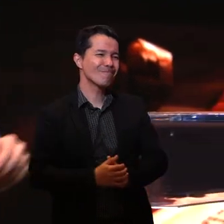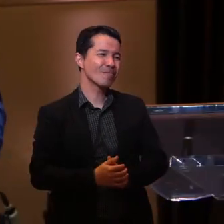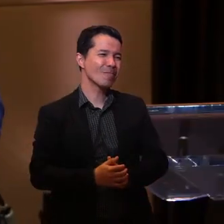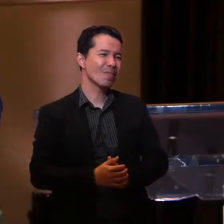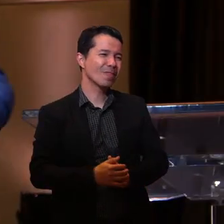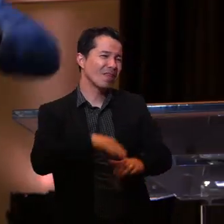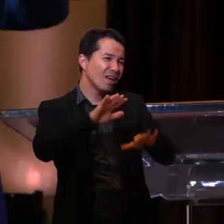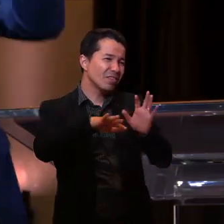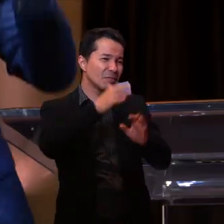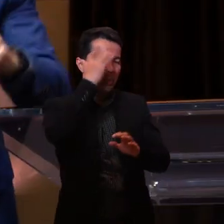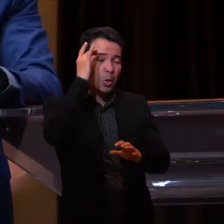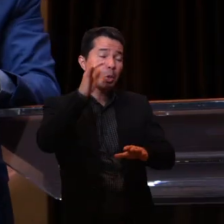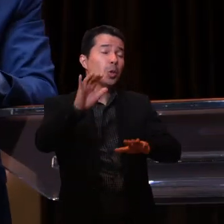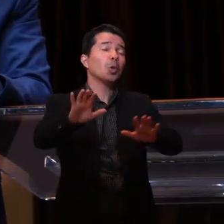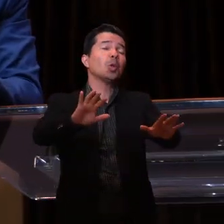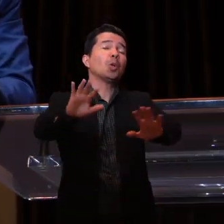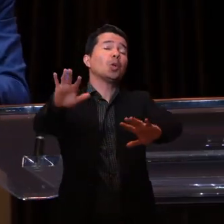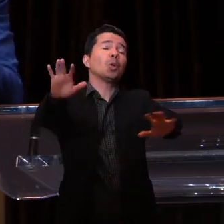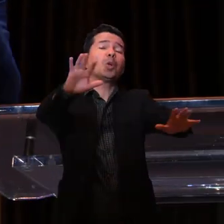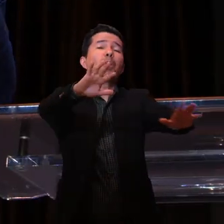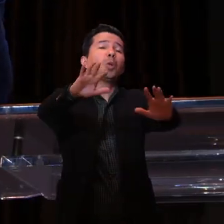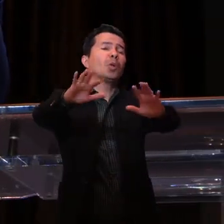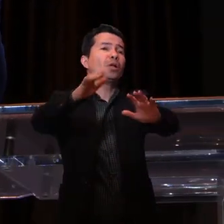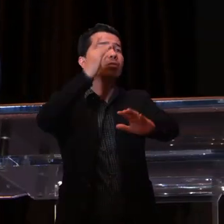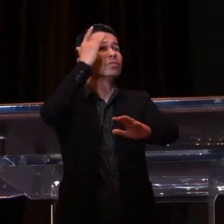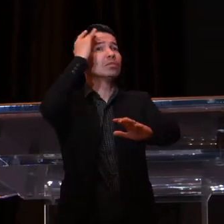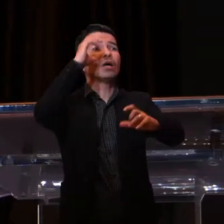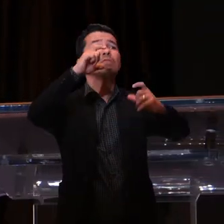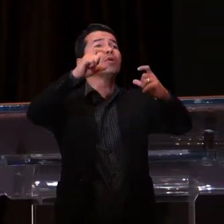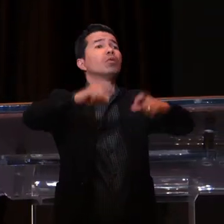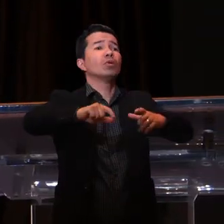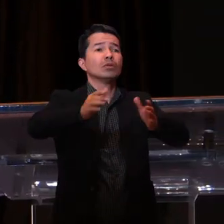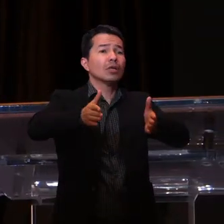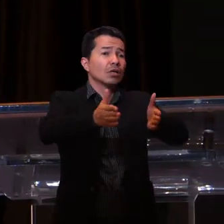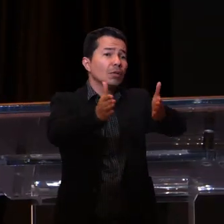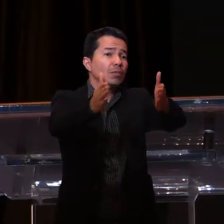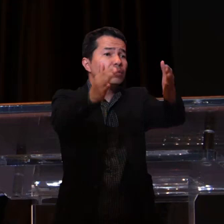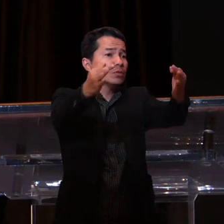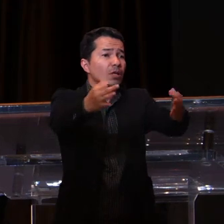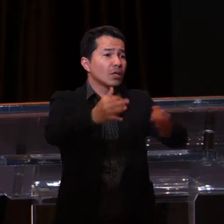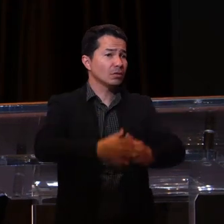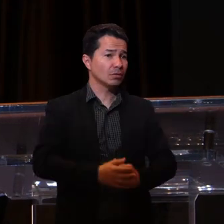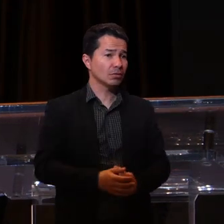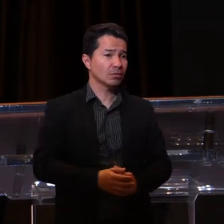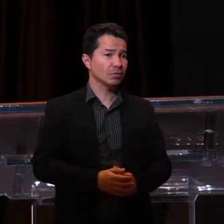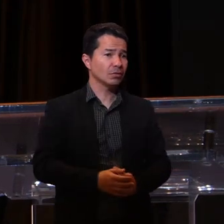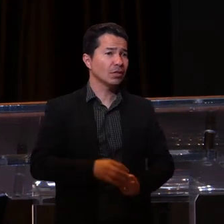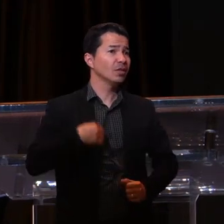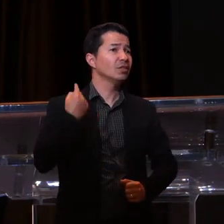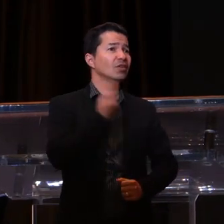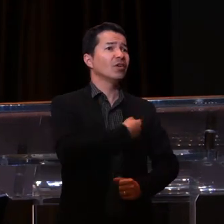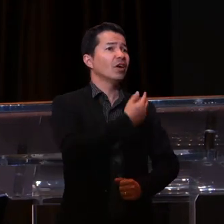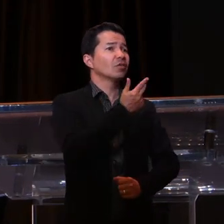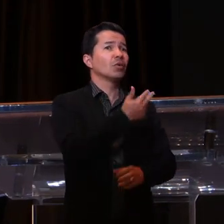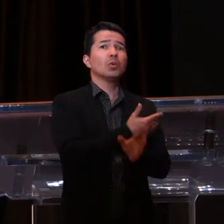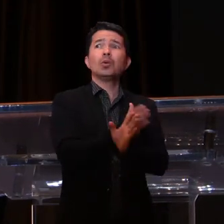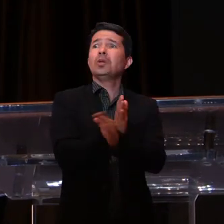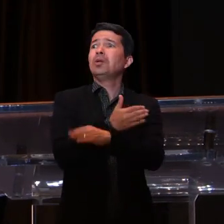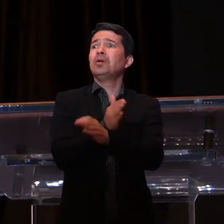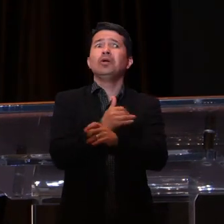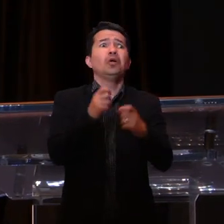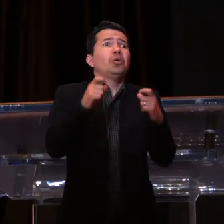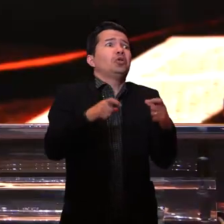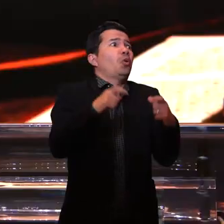coração, outros conselhos de alguém, mas a verdade é que estamos perdidos. Talvez você chegou aqui